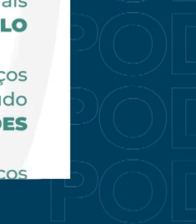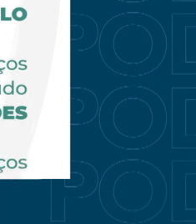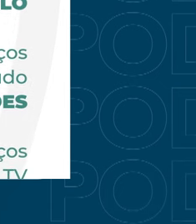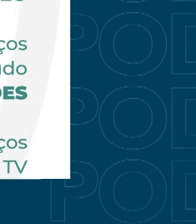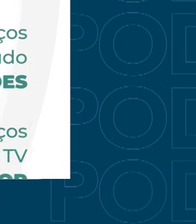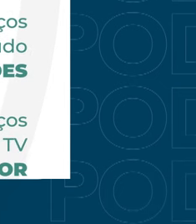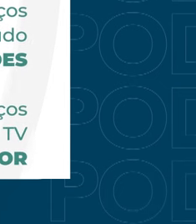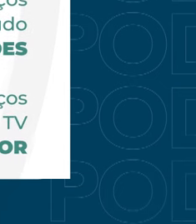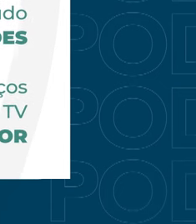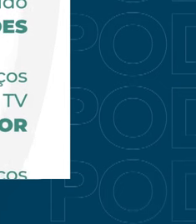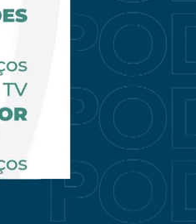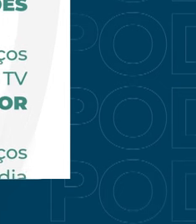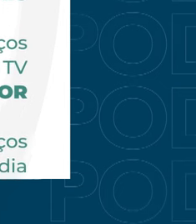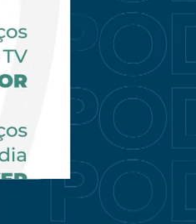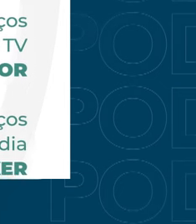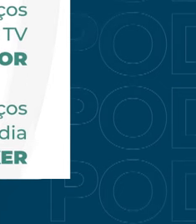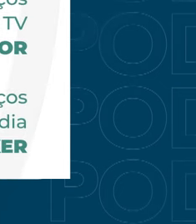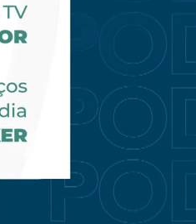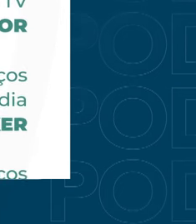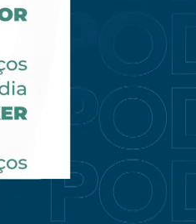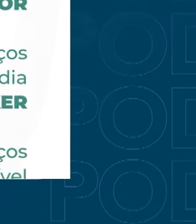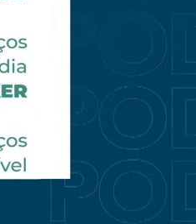justo he